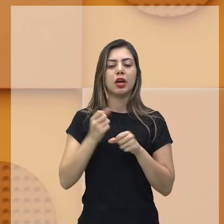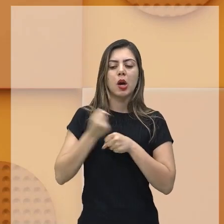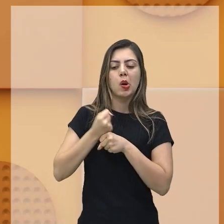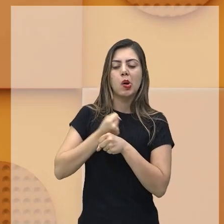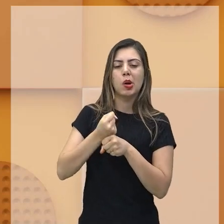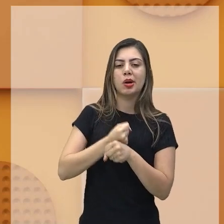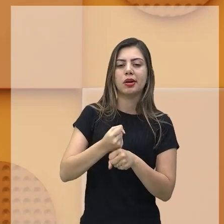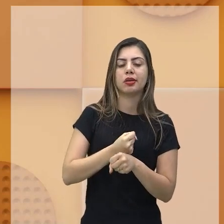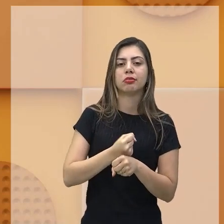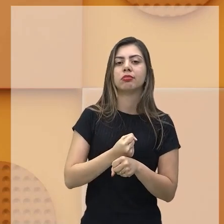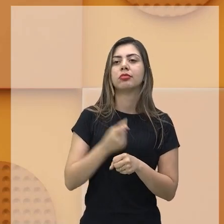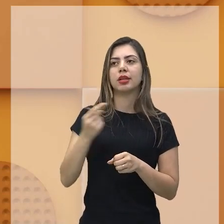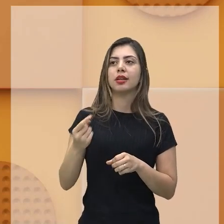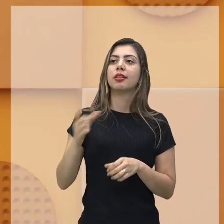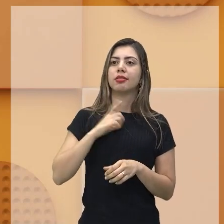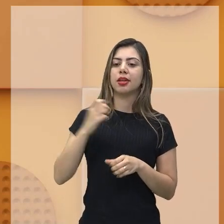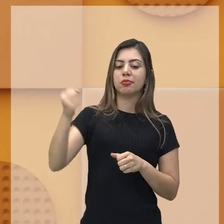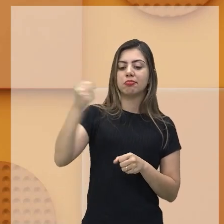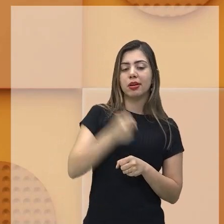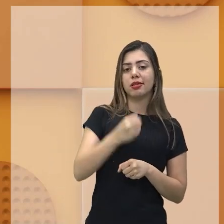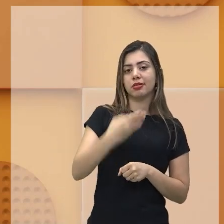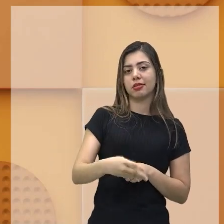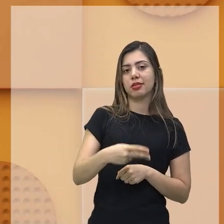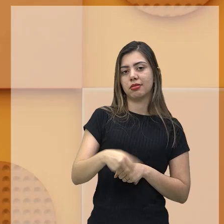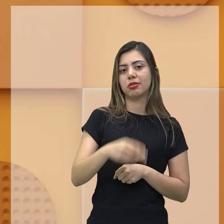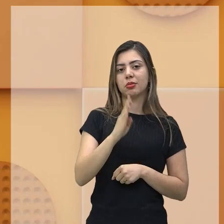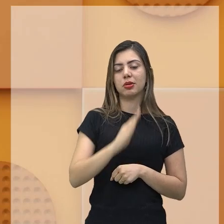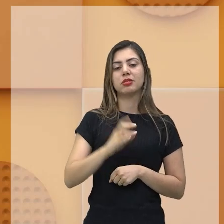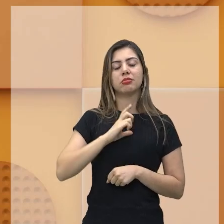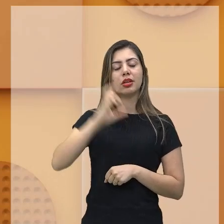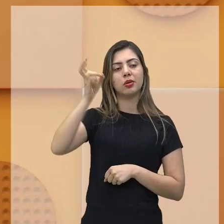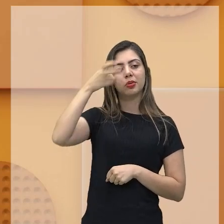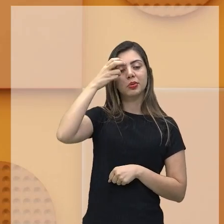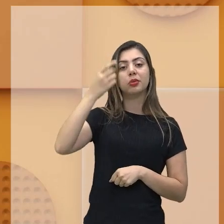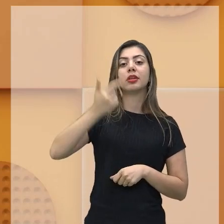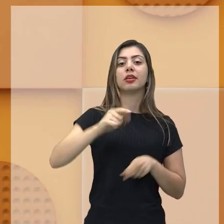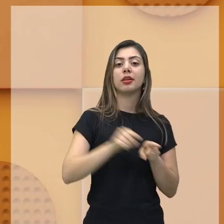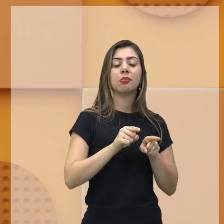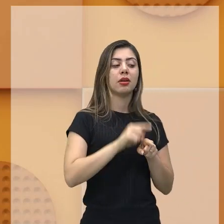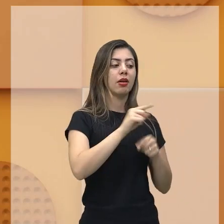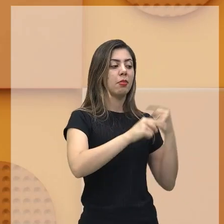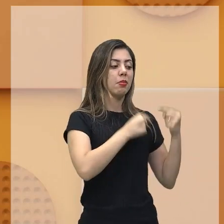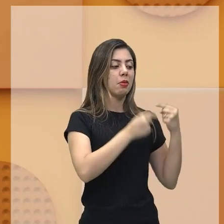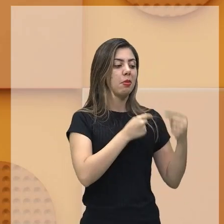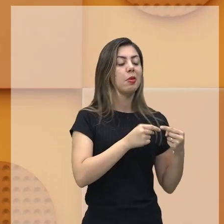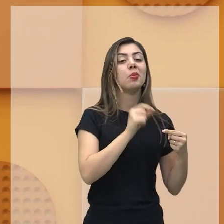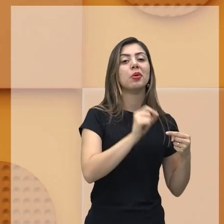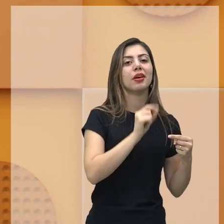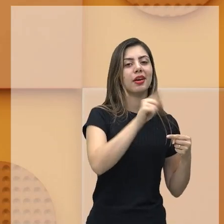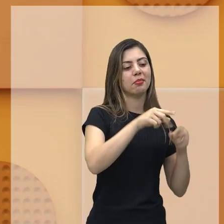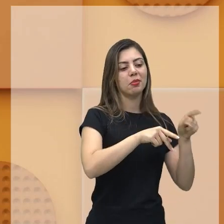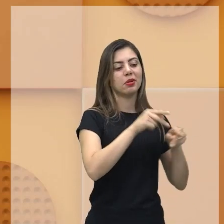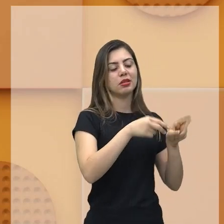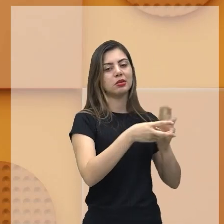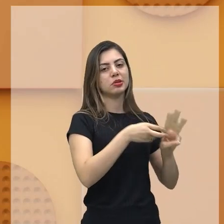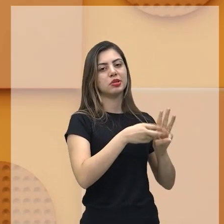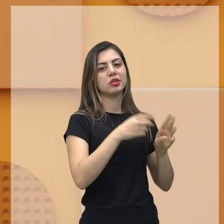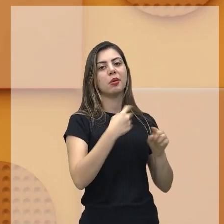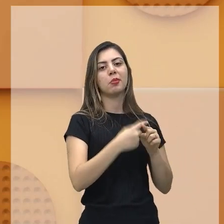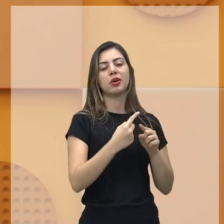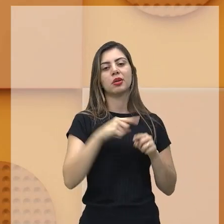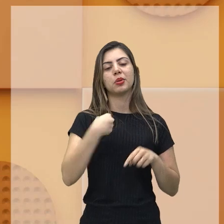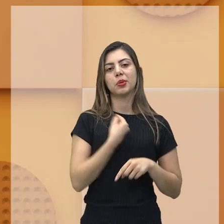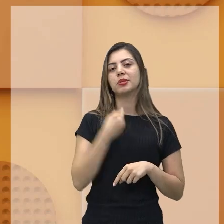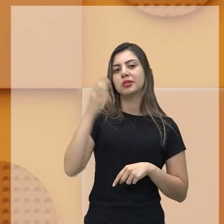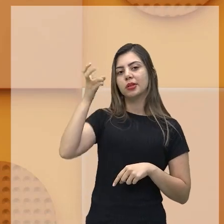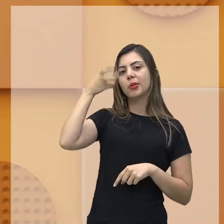vem, é inserido também na cultura brasileira e dos povos indígenas, haja vista que muito da nossa cultura é herança